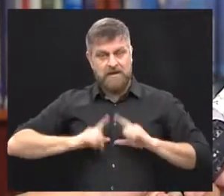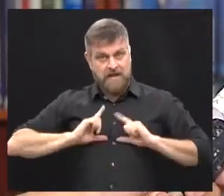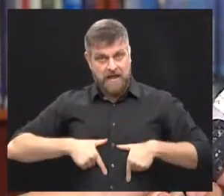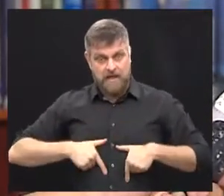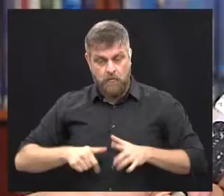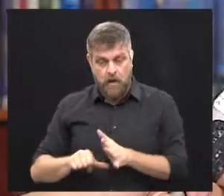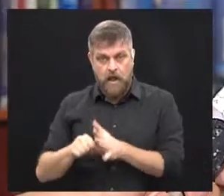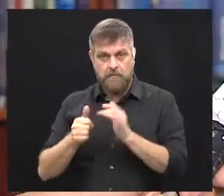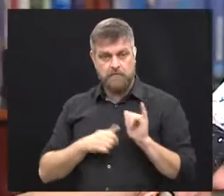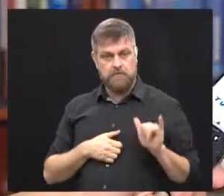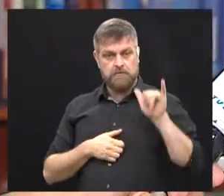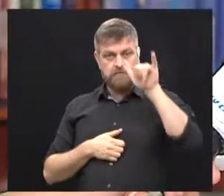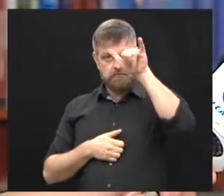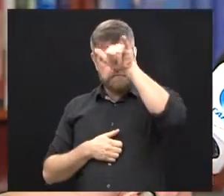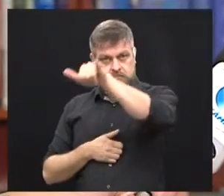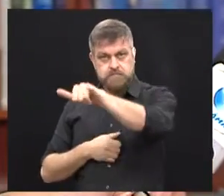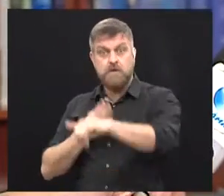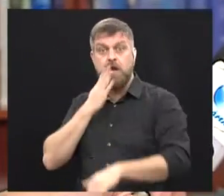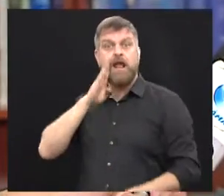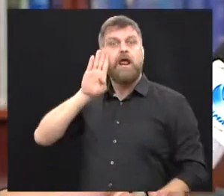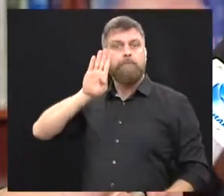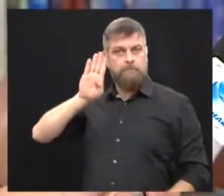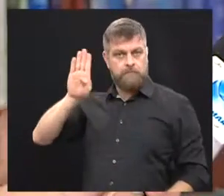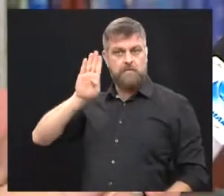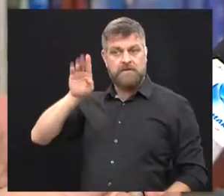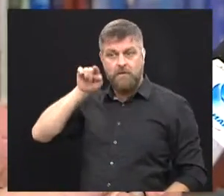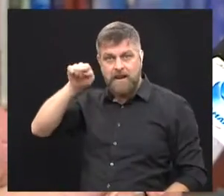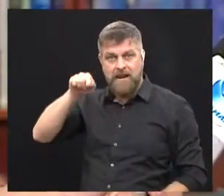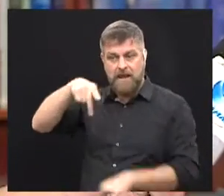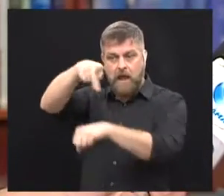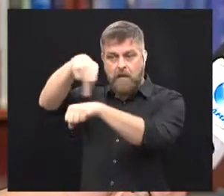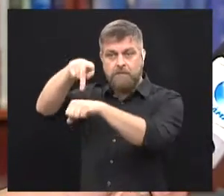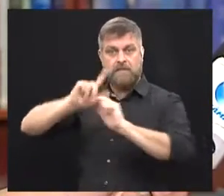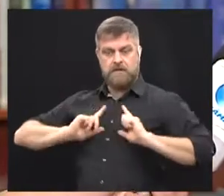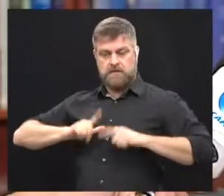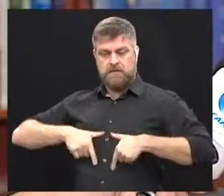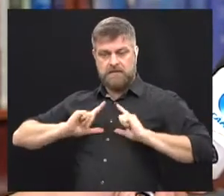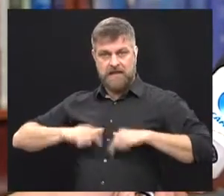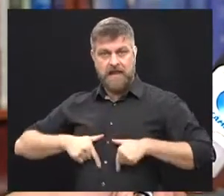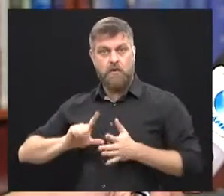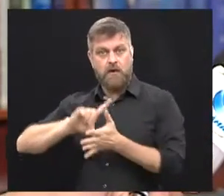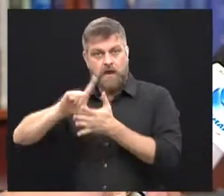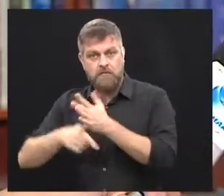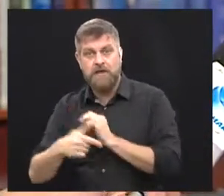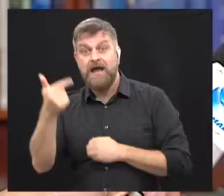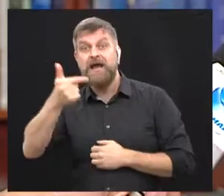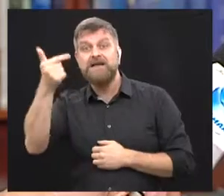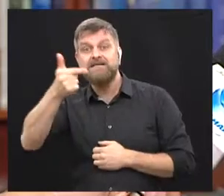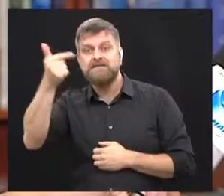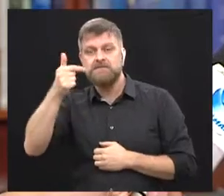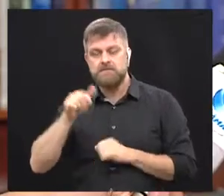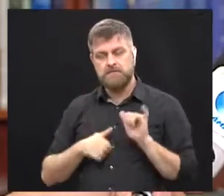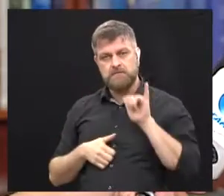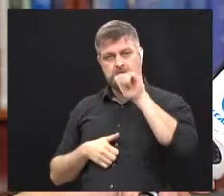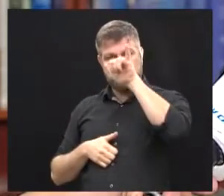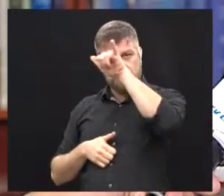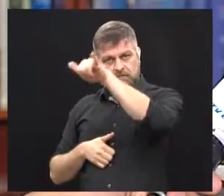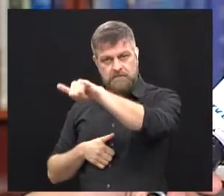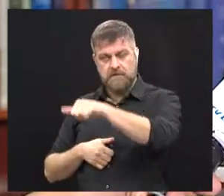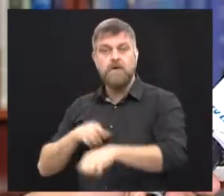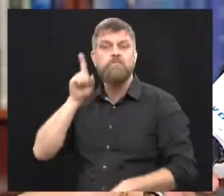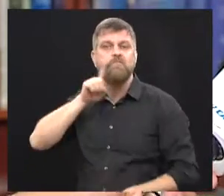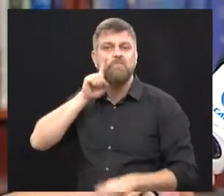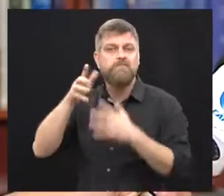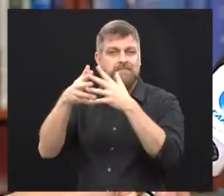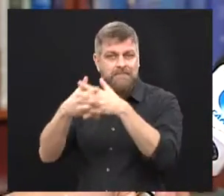visita internacional que havia prometido no plano de governo era ir até Israel, e a segunda visita internacional, e exatamente para os Estados